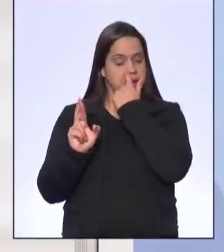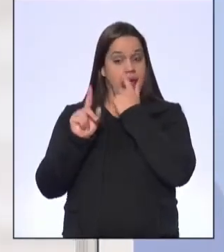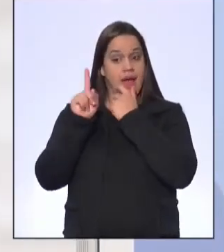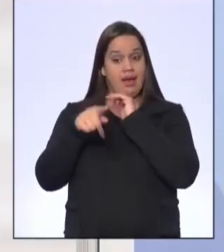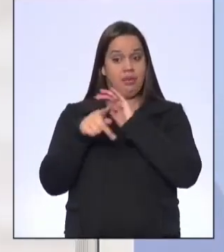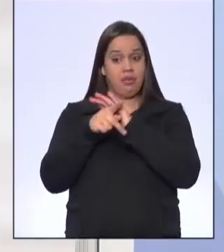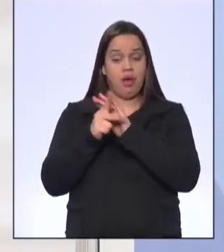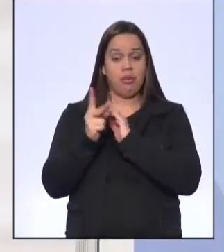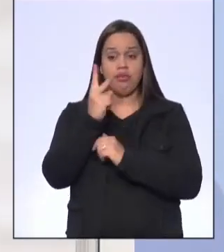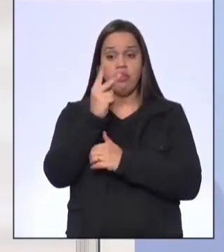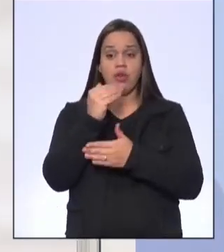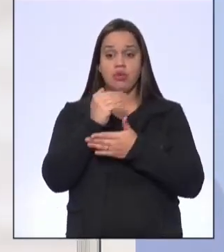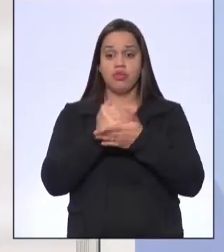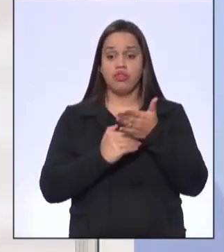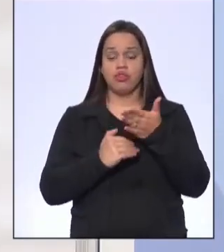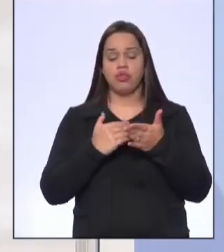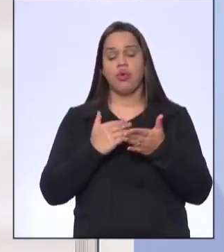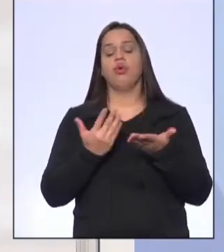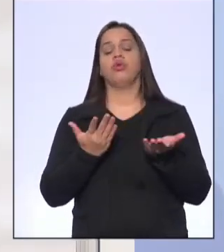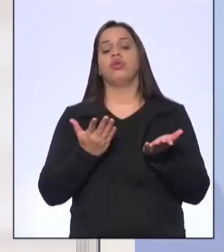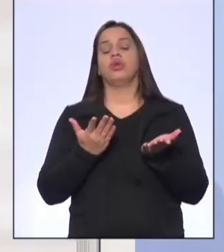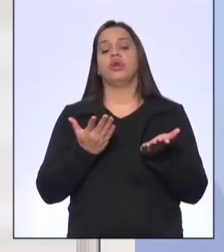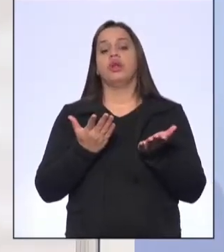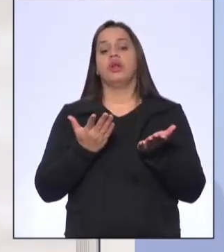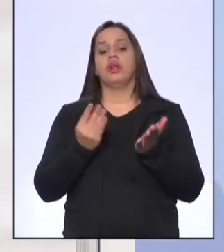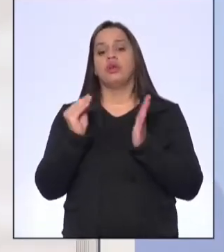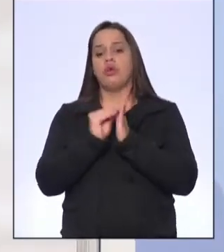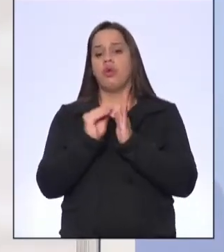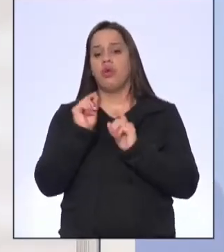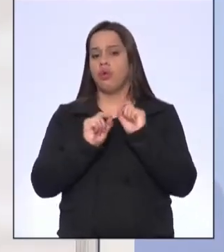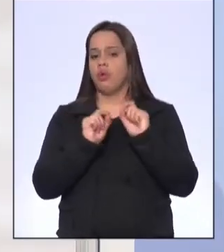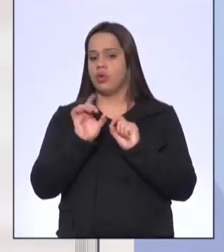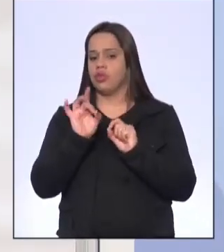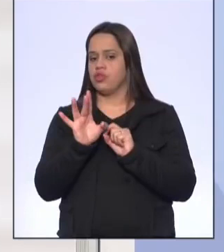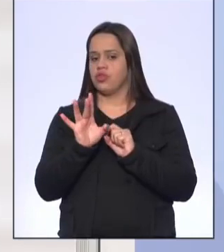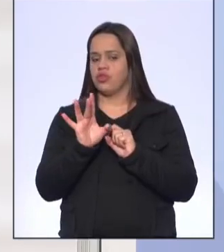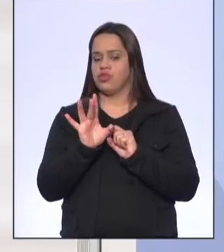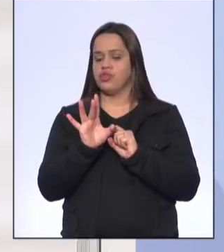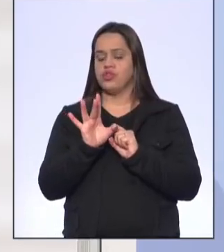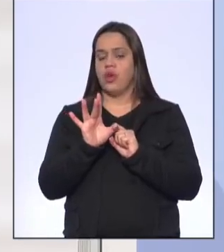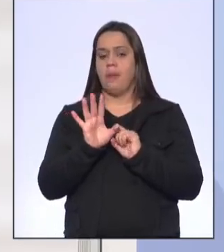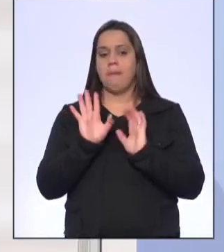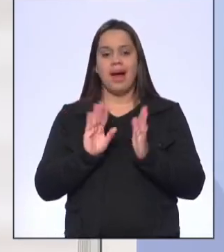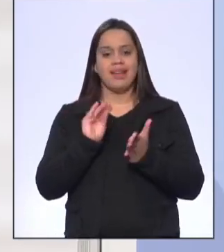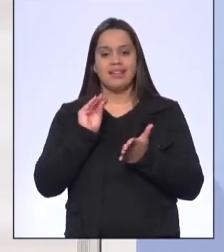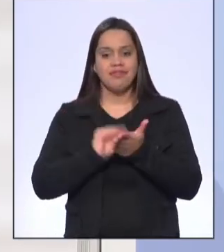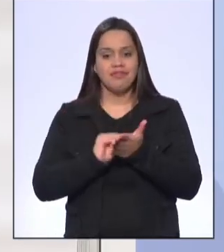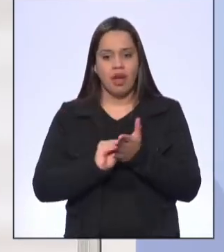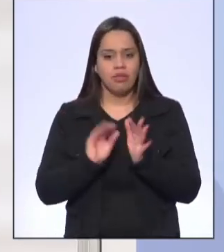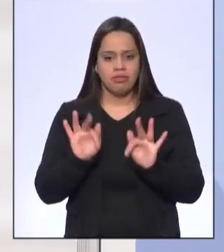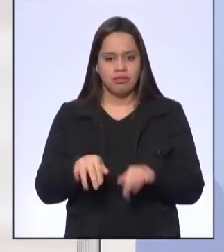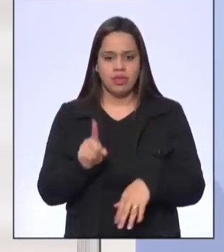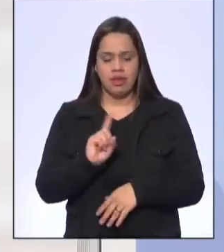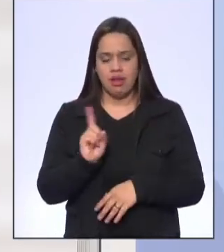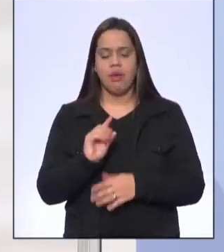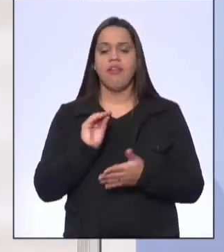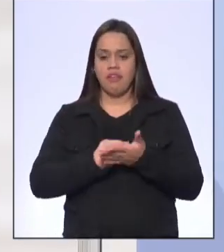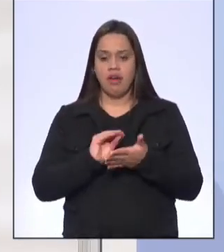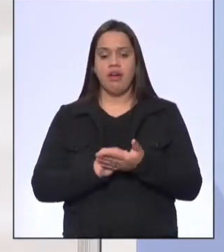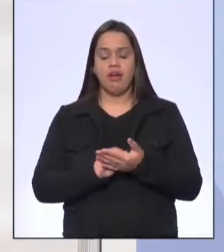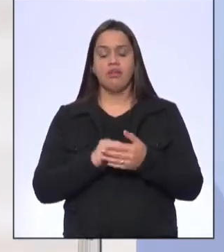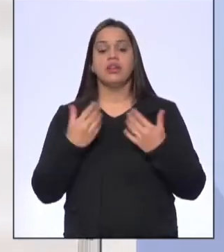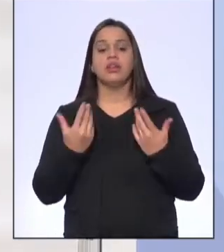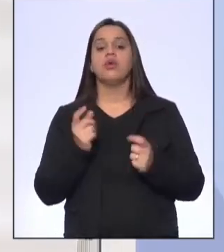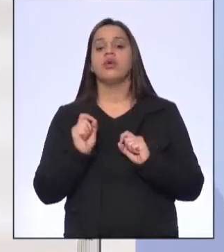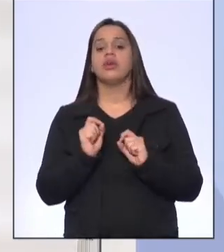de desconto. Colocaram a A, acredito eu, porque fizeram só essa parte. Só que não termina aí a conta, não é isso? Sim. A